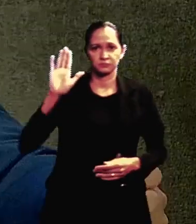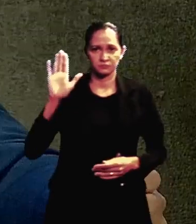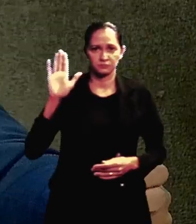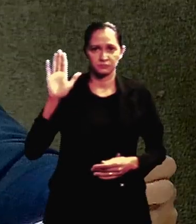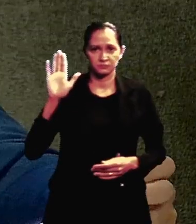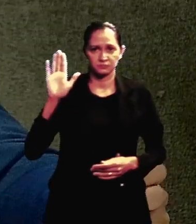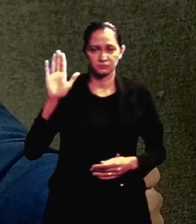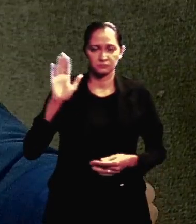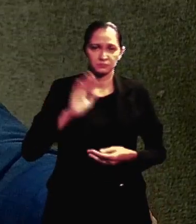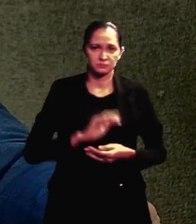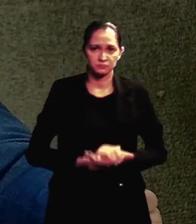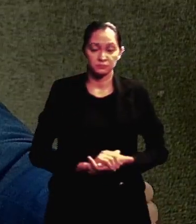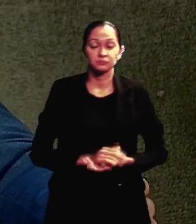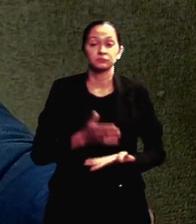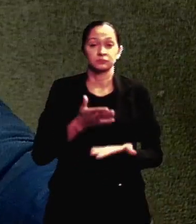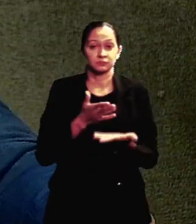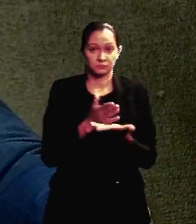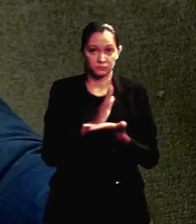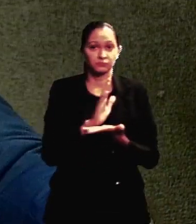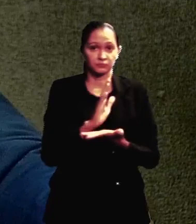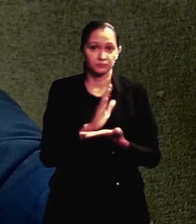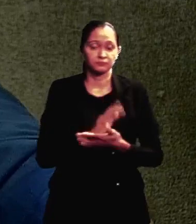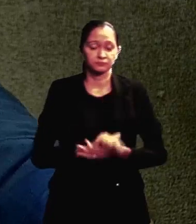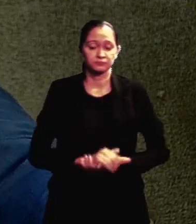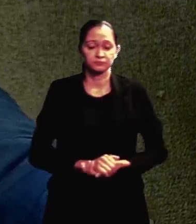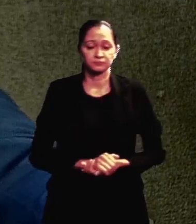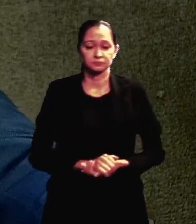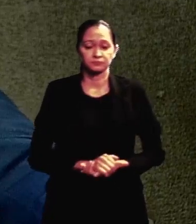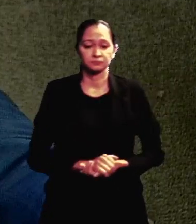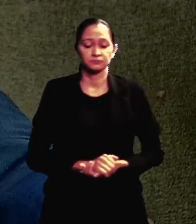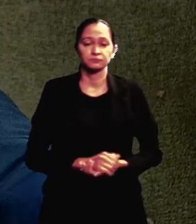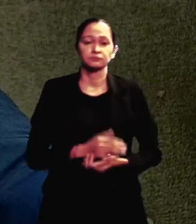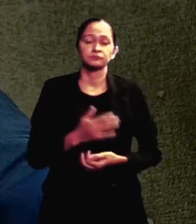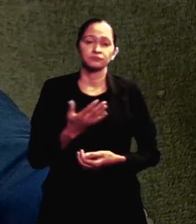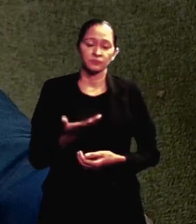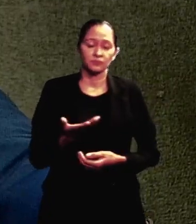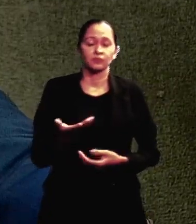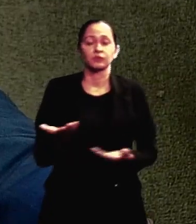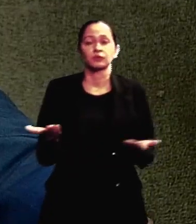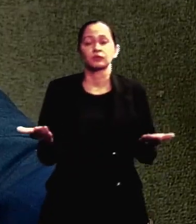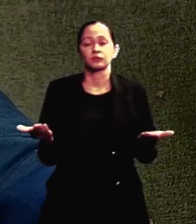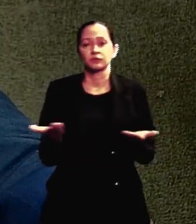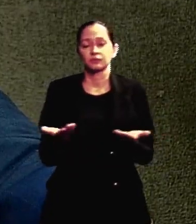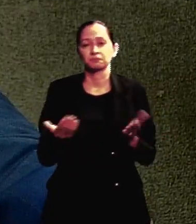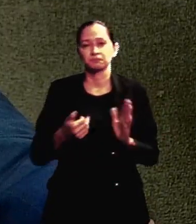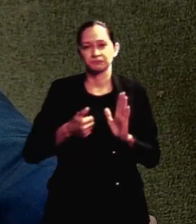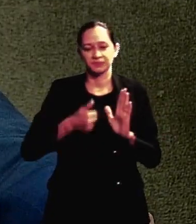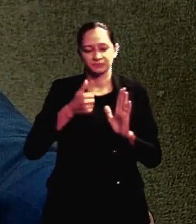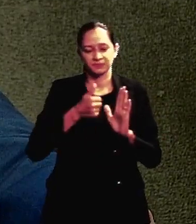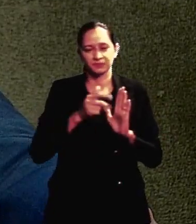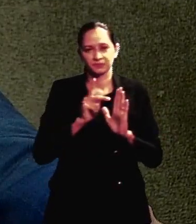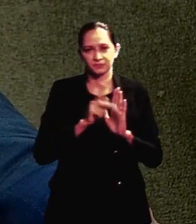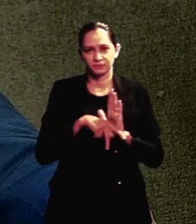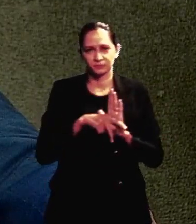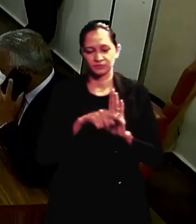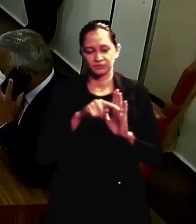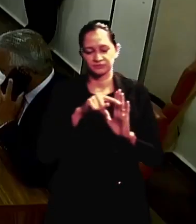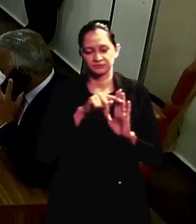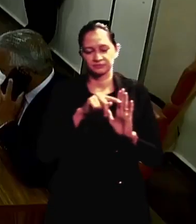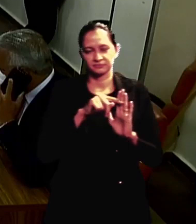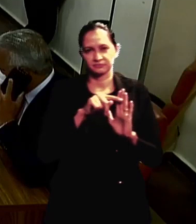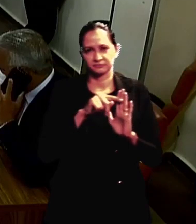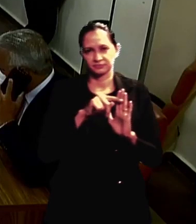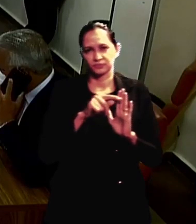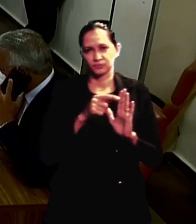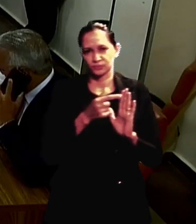manifestem, pedido aprovado. Havendo a devolução do primeiro projeto, né, da inversão